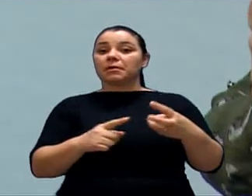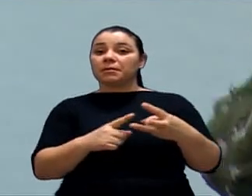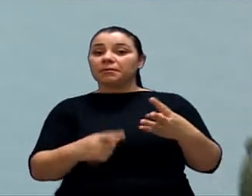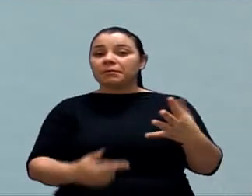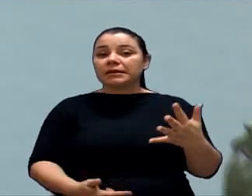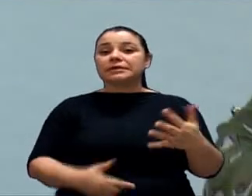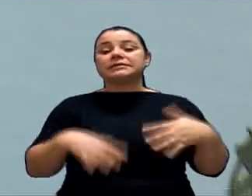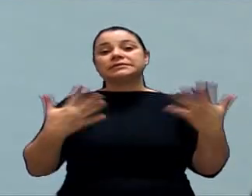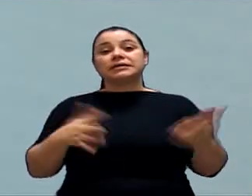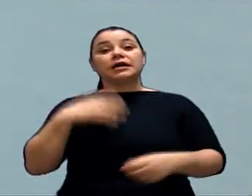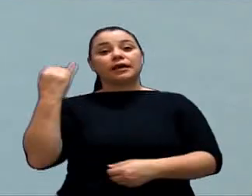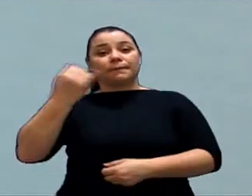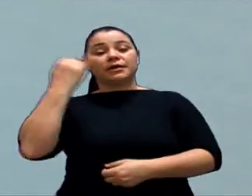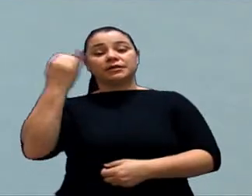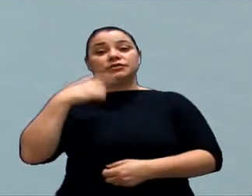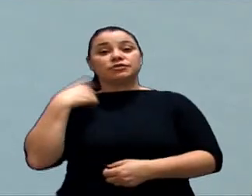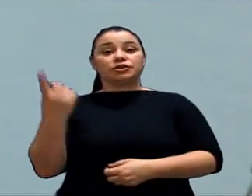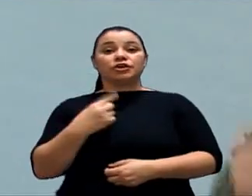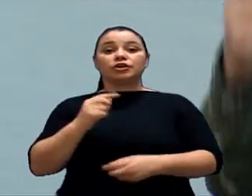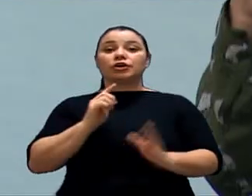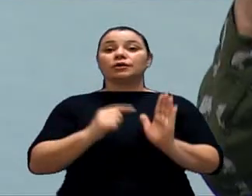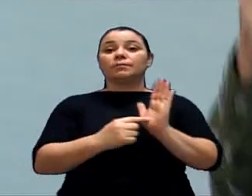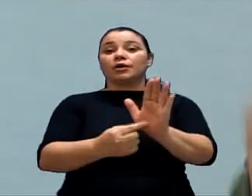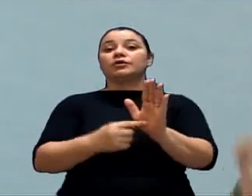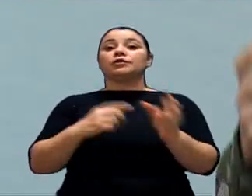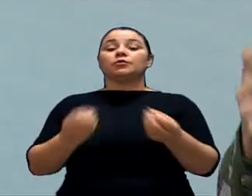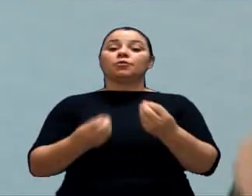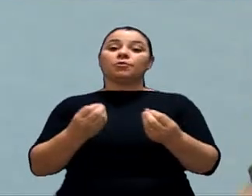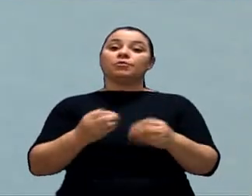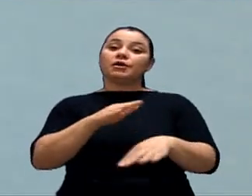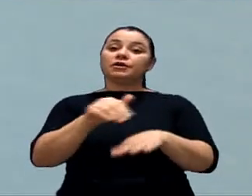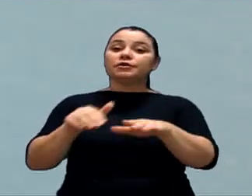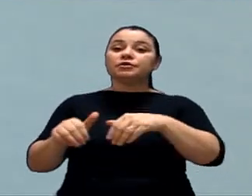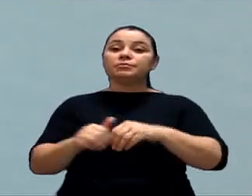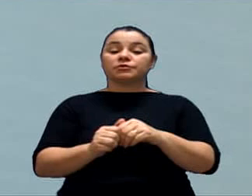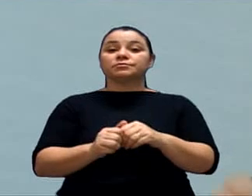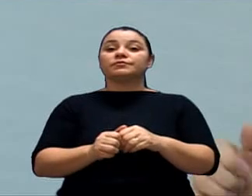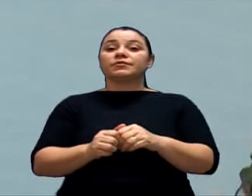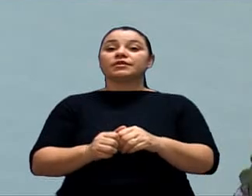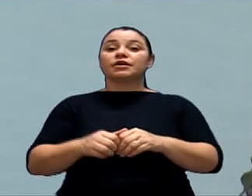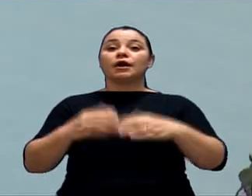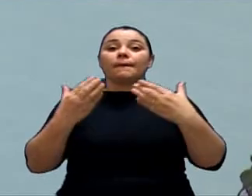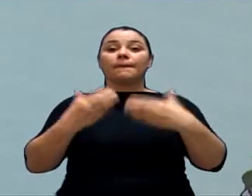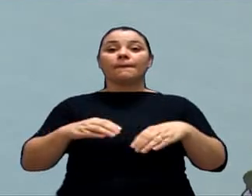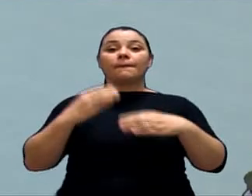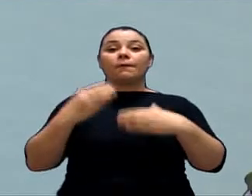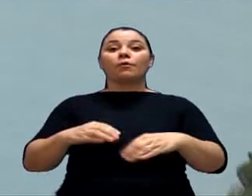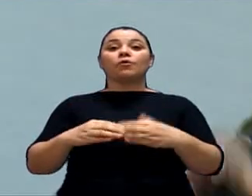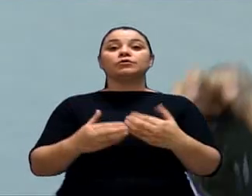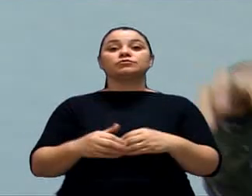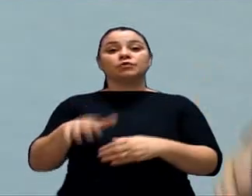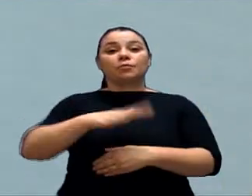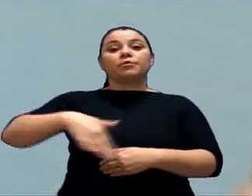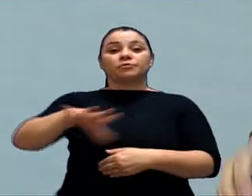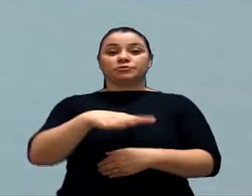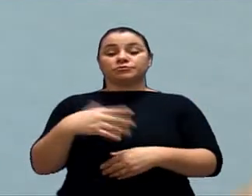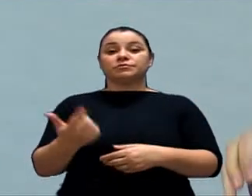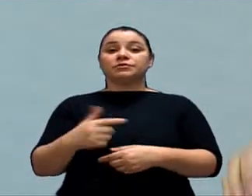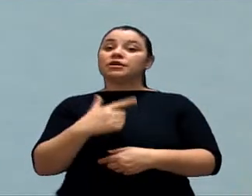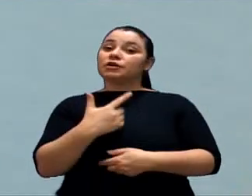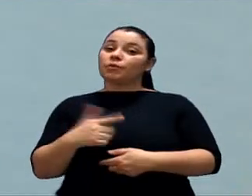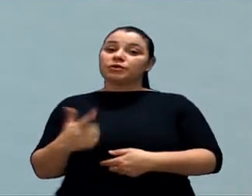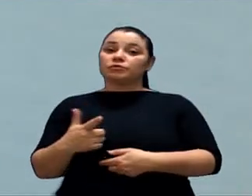questões extremamente importantes que a gente traz aqui, que é o chamamento do concurso público. Então, eu trago essa discussão porque, enquanto